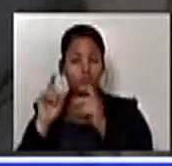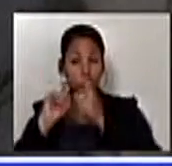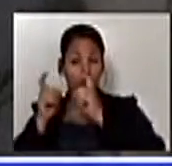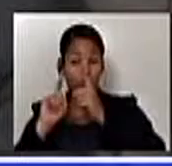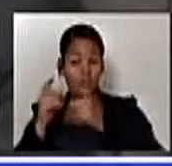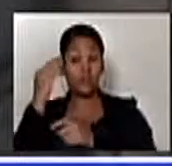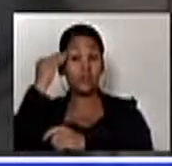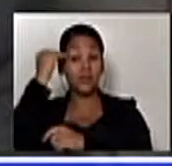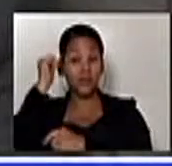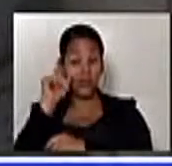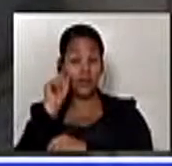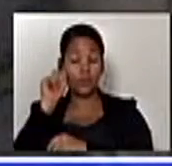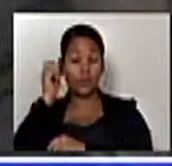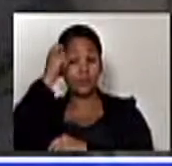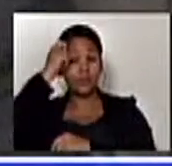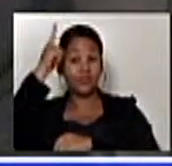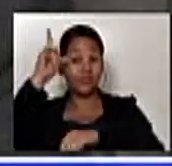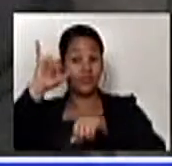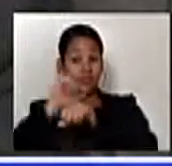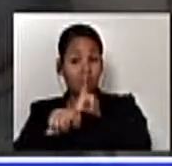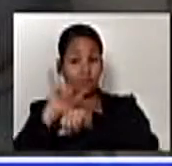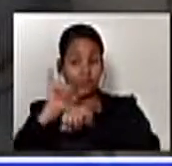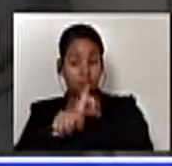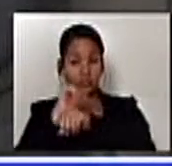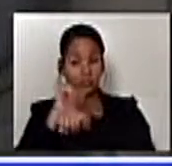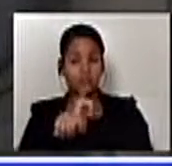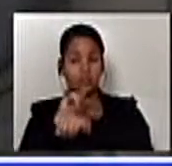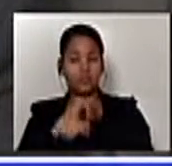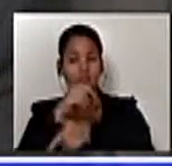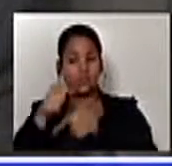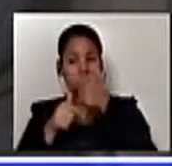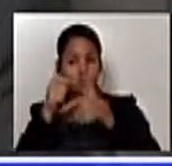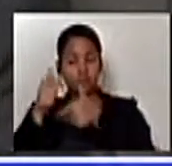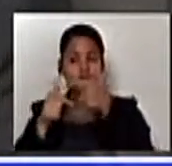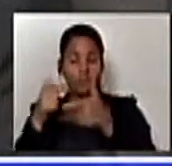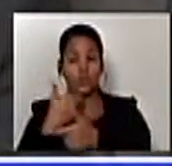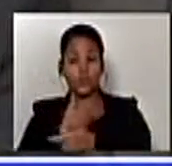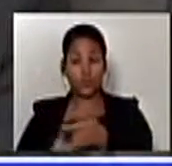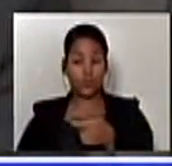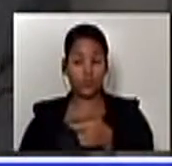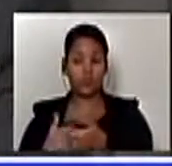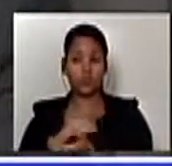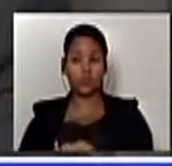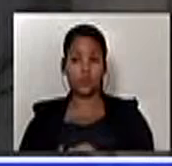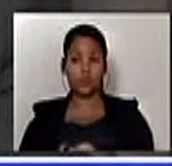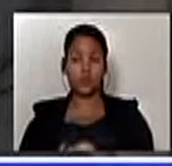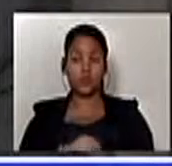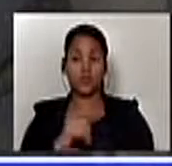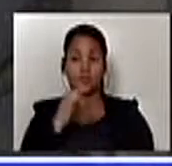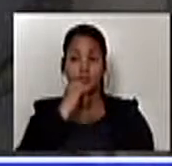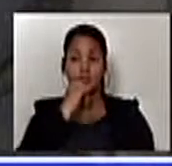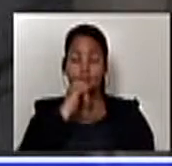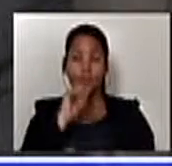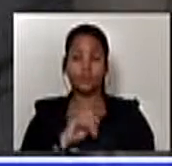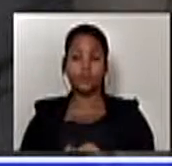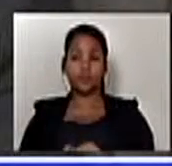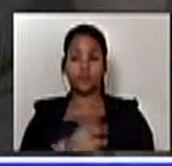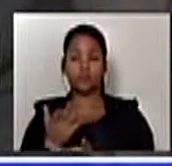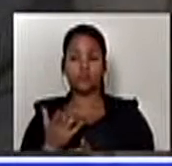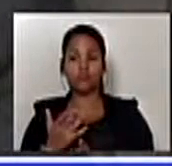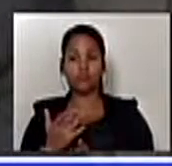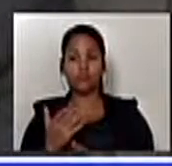estamos fazendo conforme determinação de sua excelência, o governador do estado, fazendo mais com menos, presidente. E a